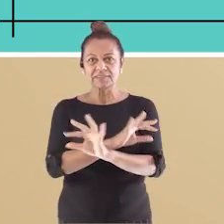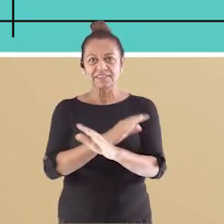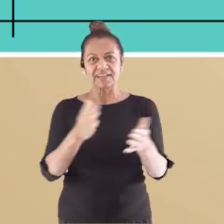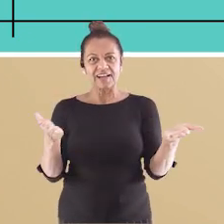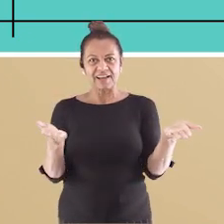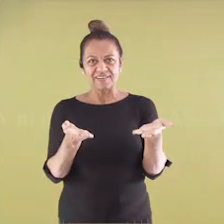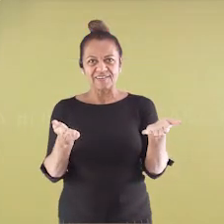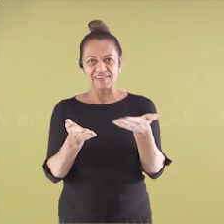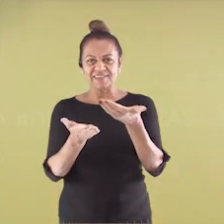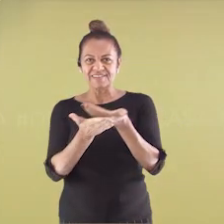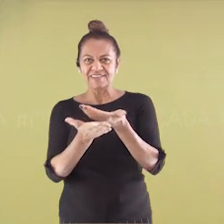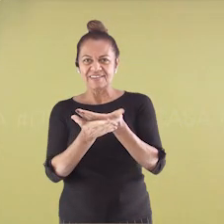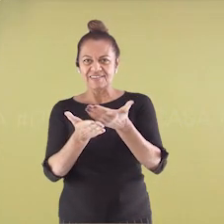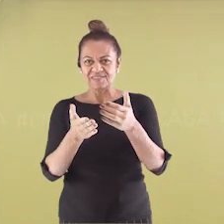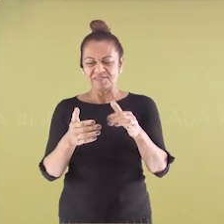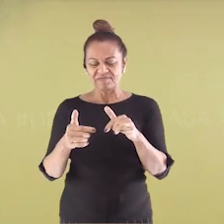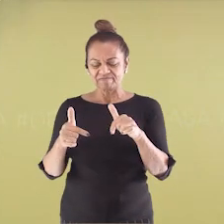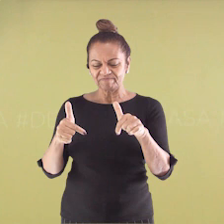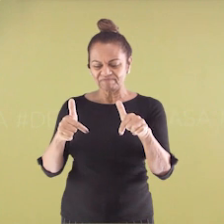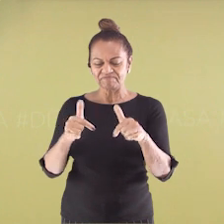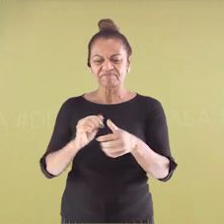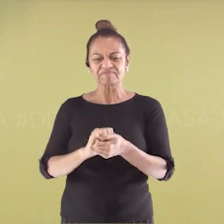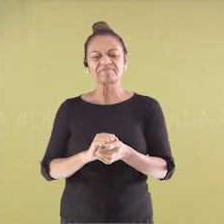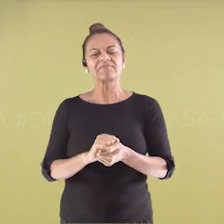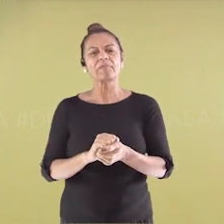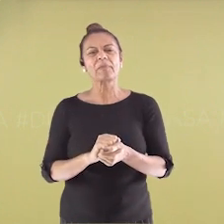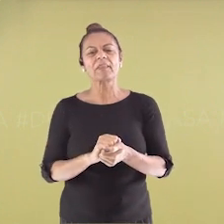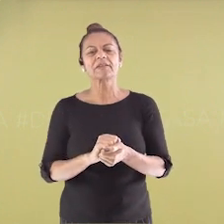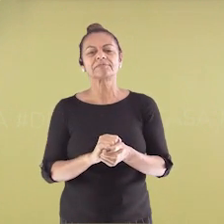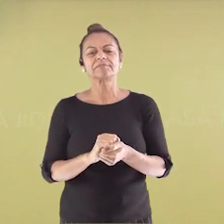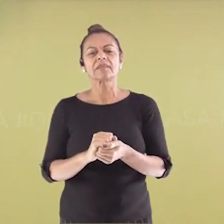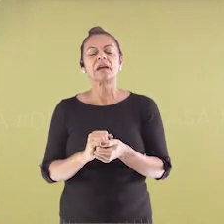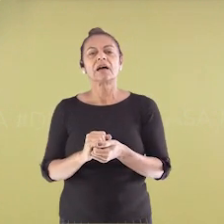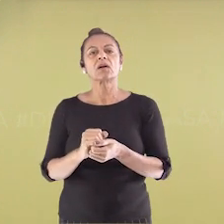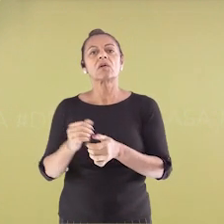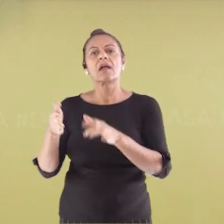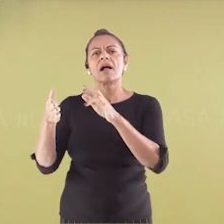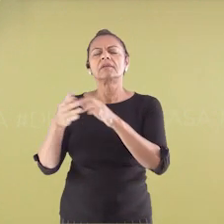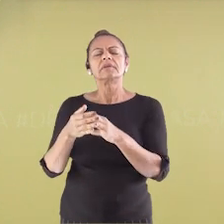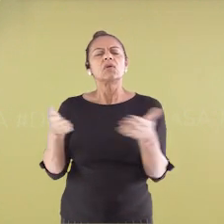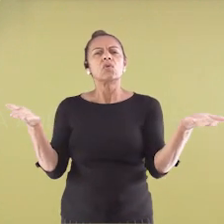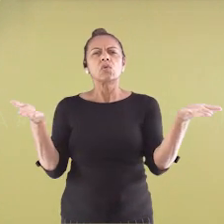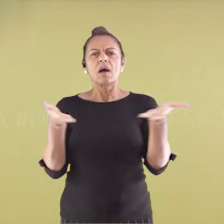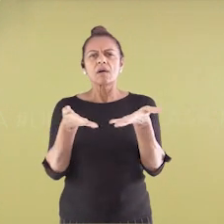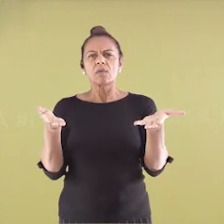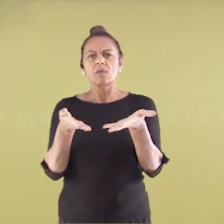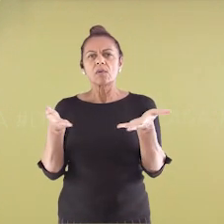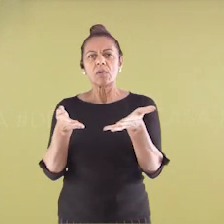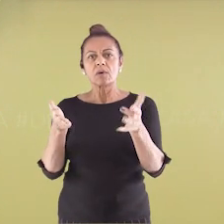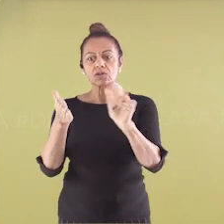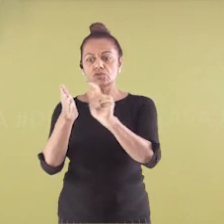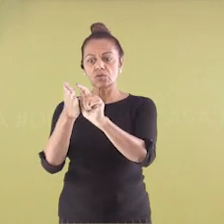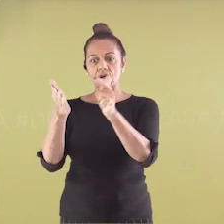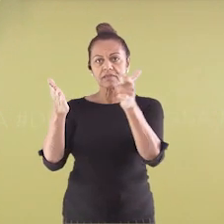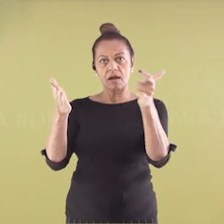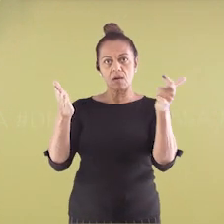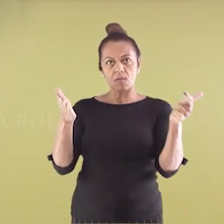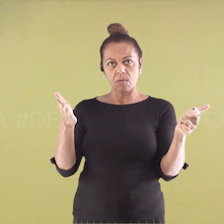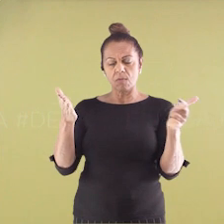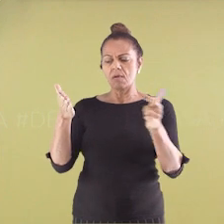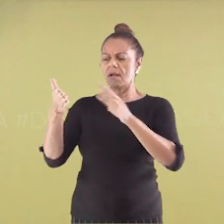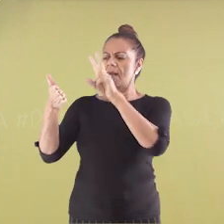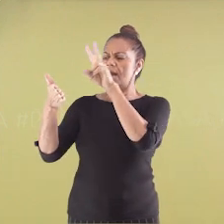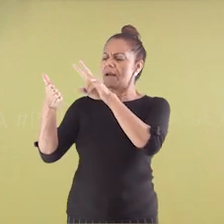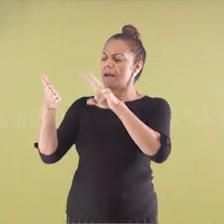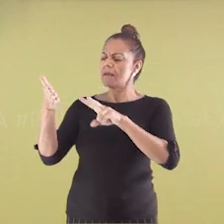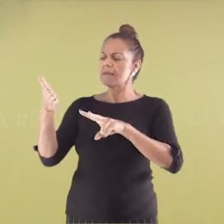para a aula? Vamos começar a nossa aula de hoje com uma leitura? Que tal lermos e analisarmos juntos a primeira página